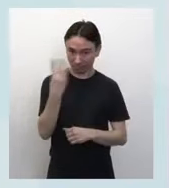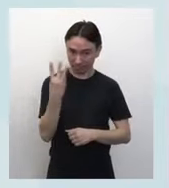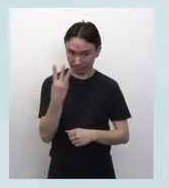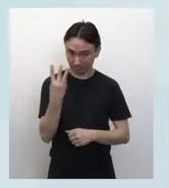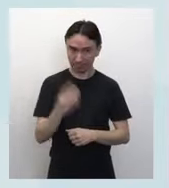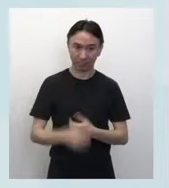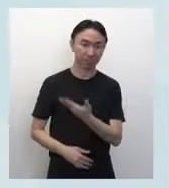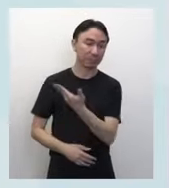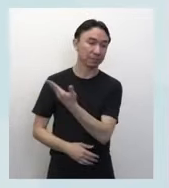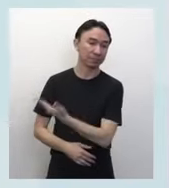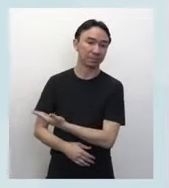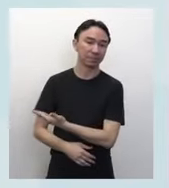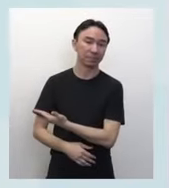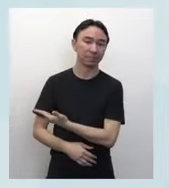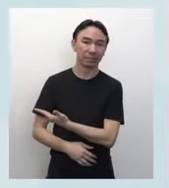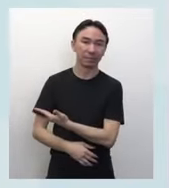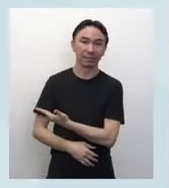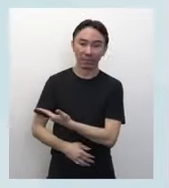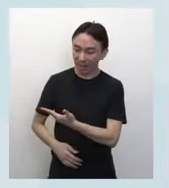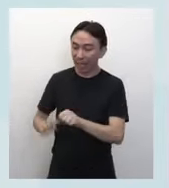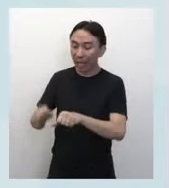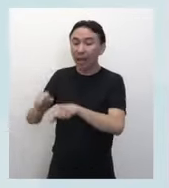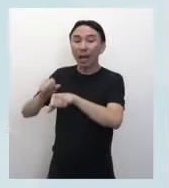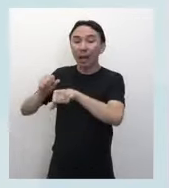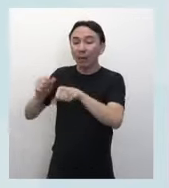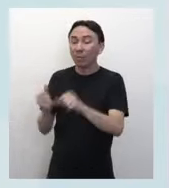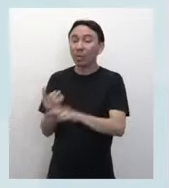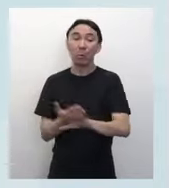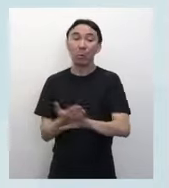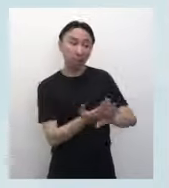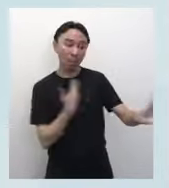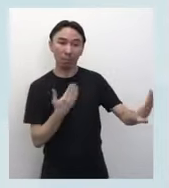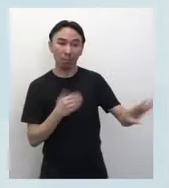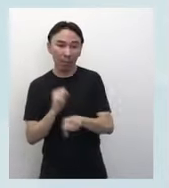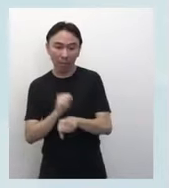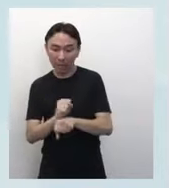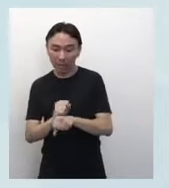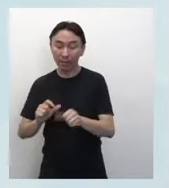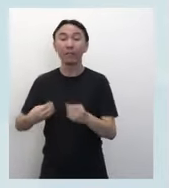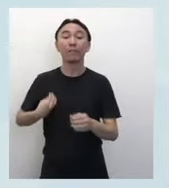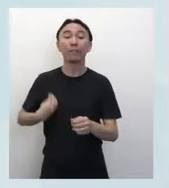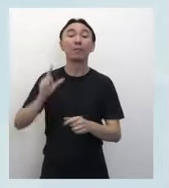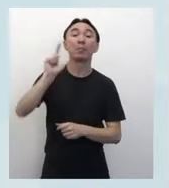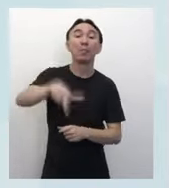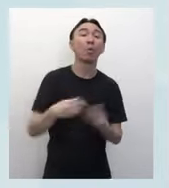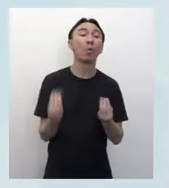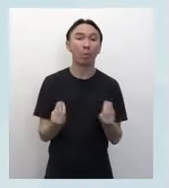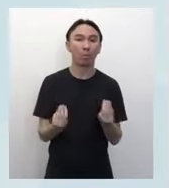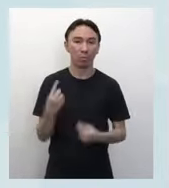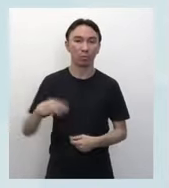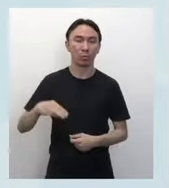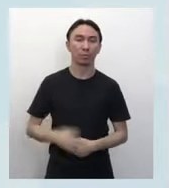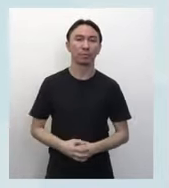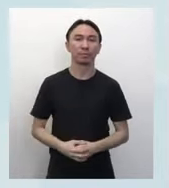a vida depois da quarentena. Mesma coisa, 1 minutinho para vocês responderem.